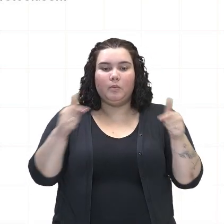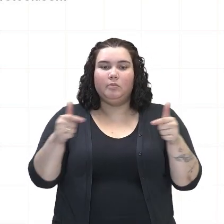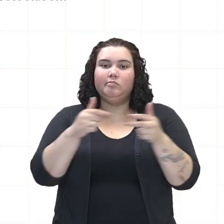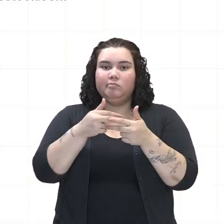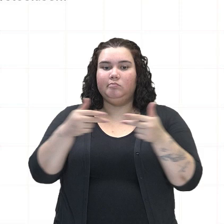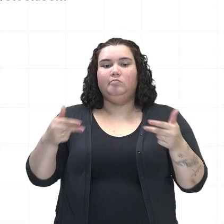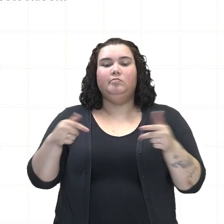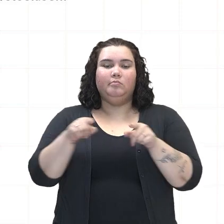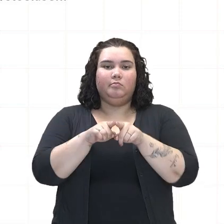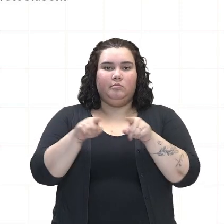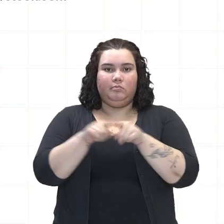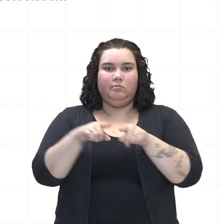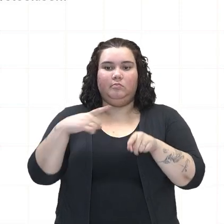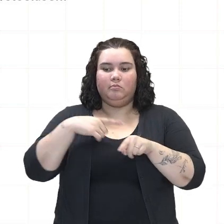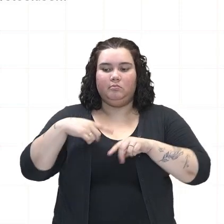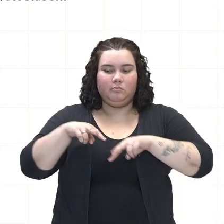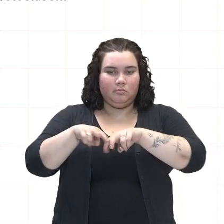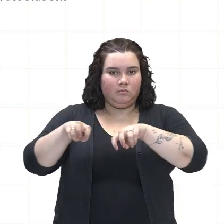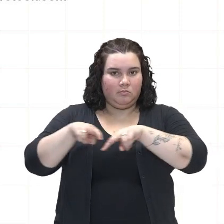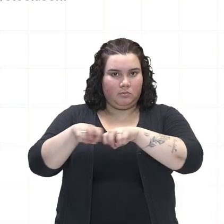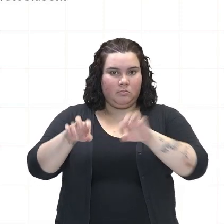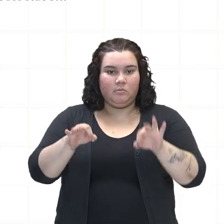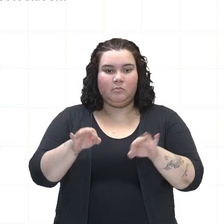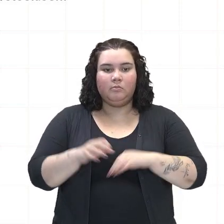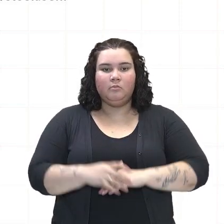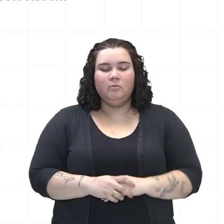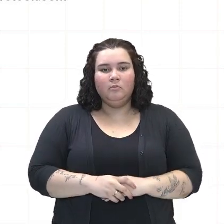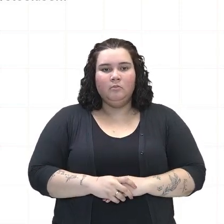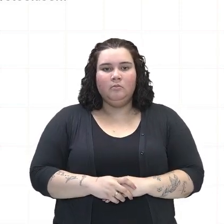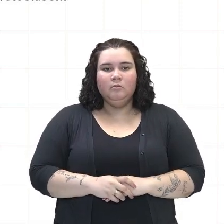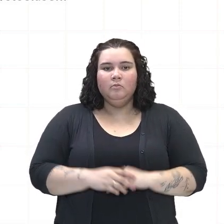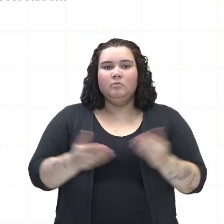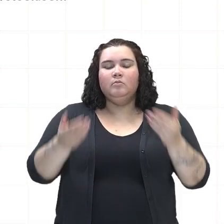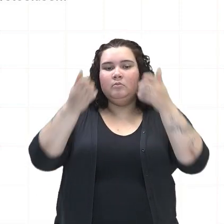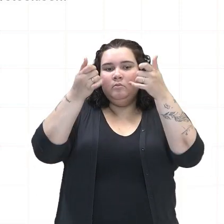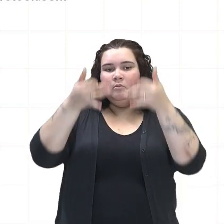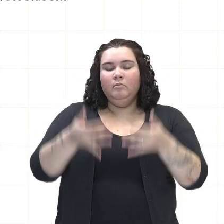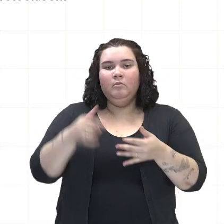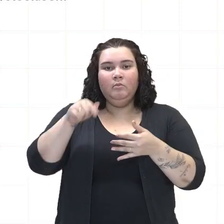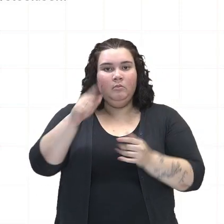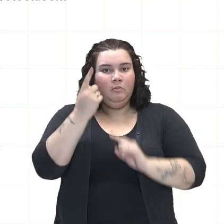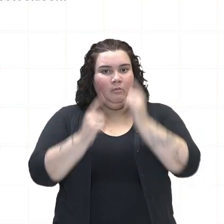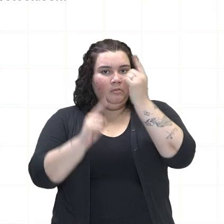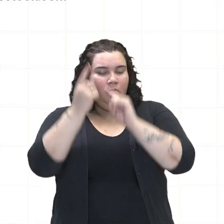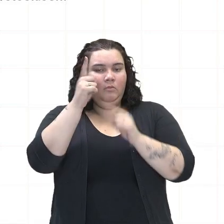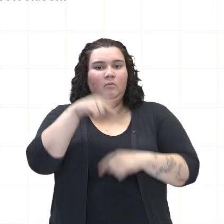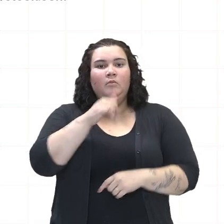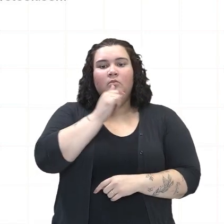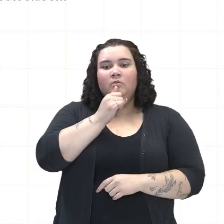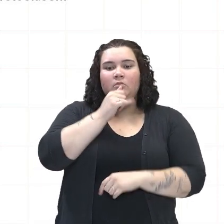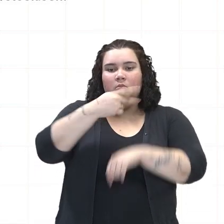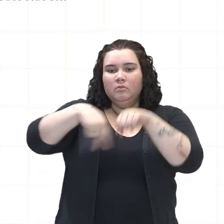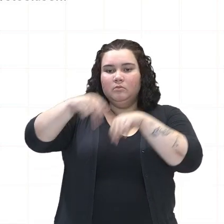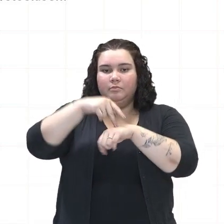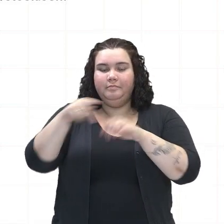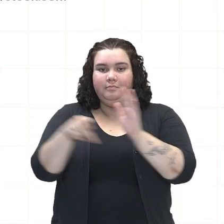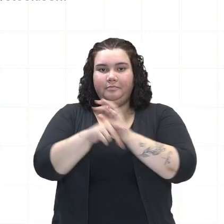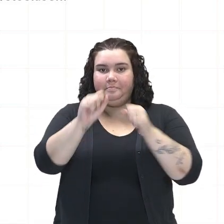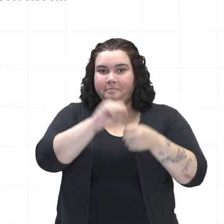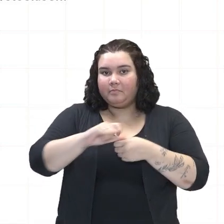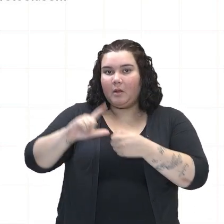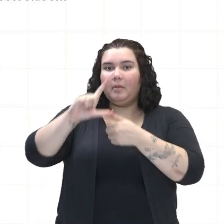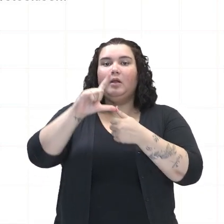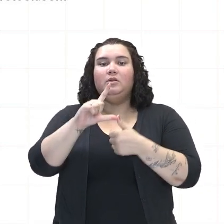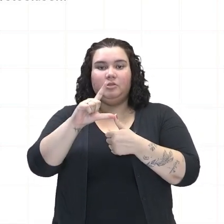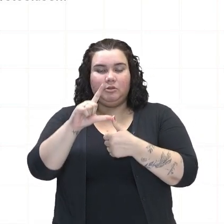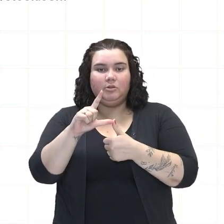existem para ser exploradas lá no Chile. Pessoal, falamos aí do Chile como um exemplo de país aí da América Latina, né, da América